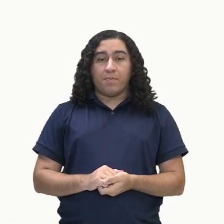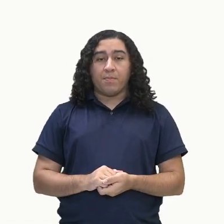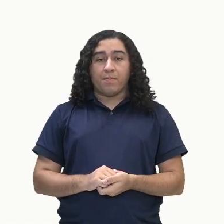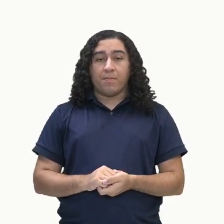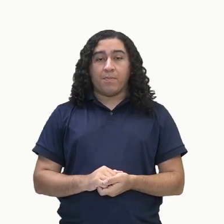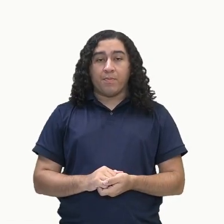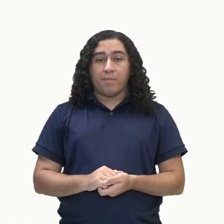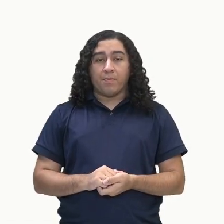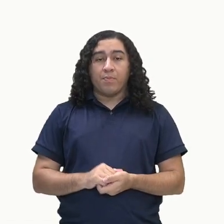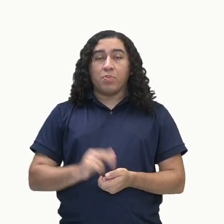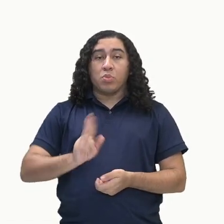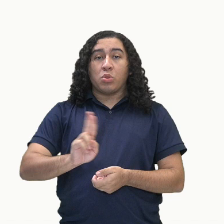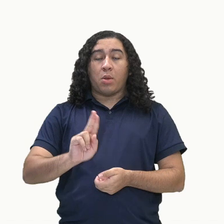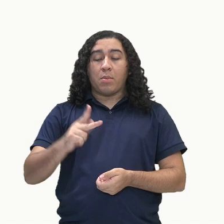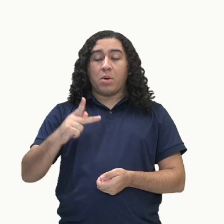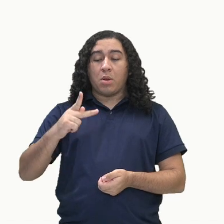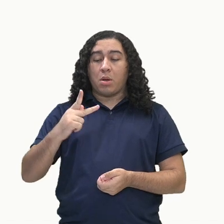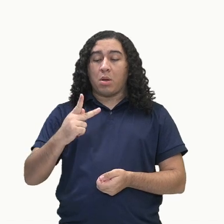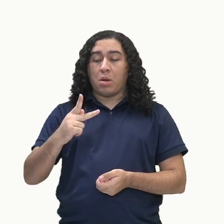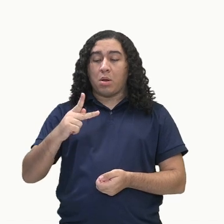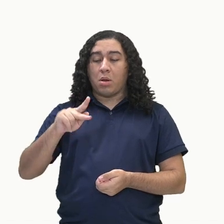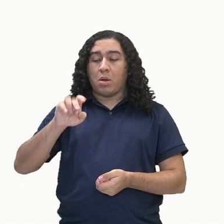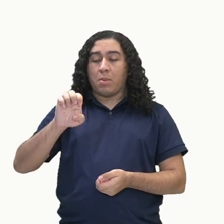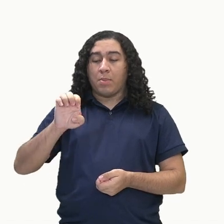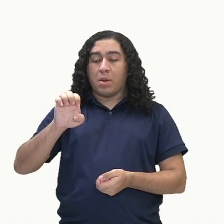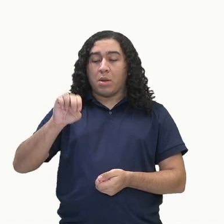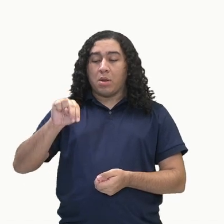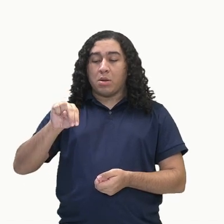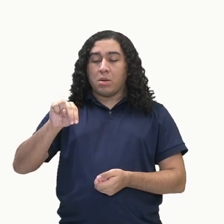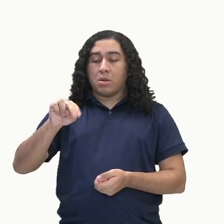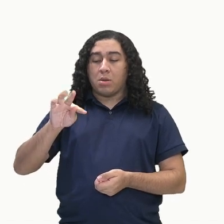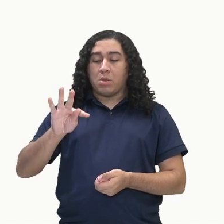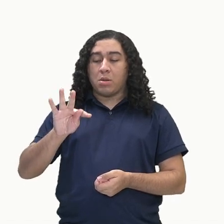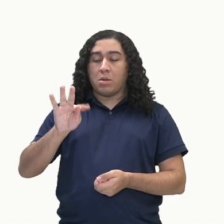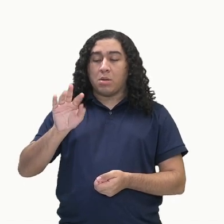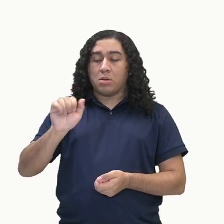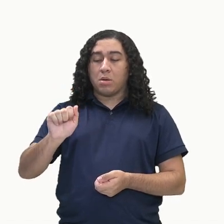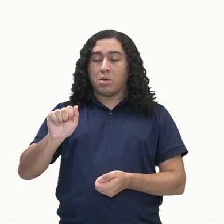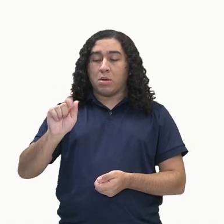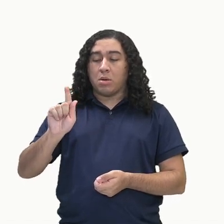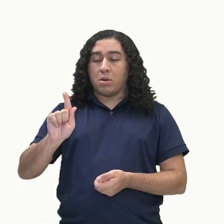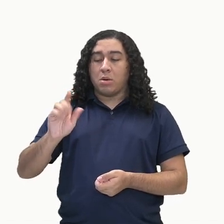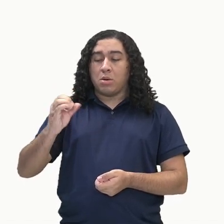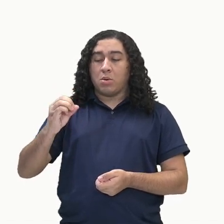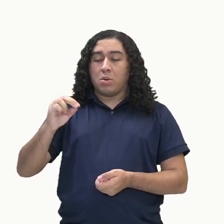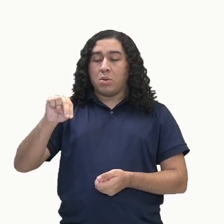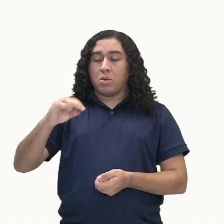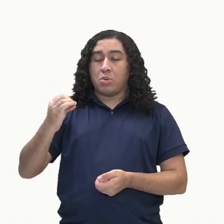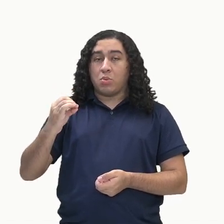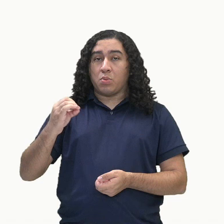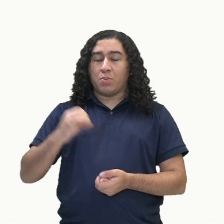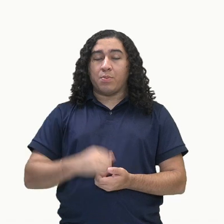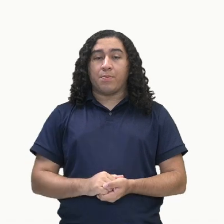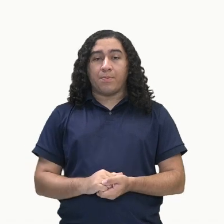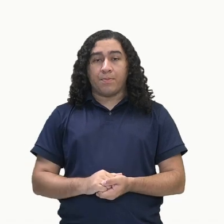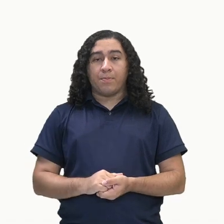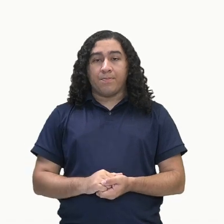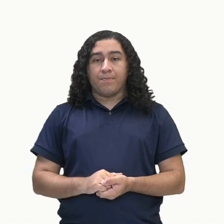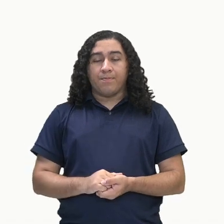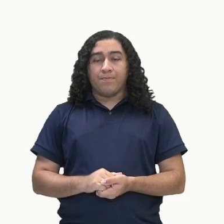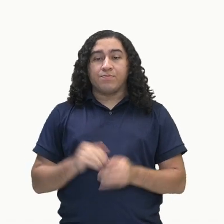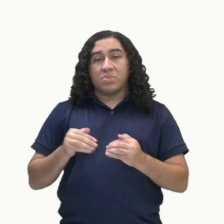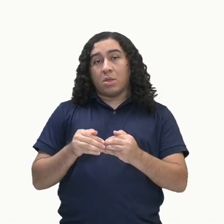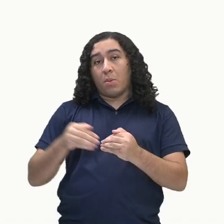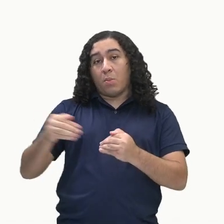Temos o nosso pentágono, certo? Pentágono regular. A partir daqui, você vai